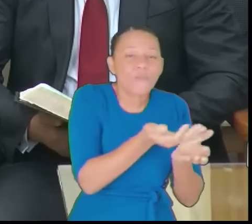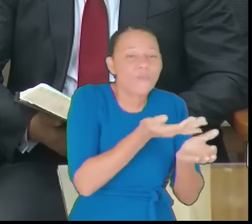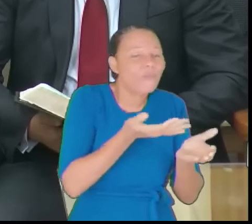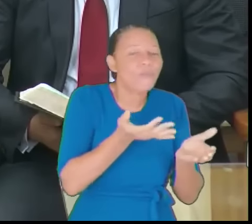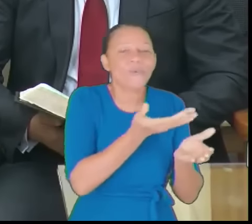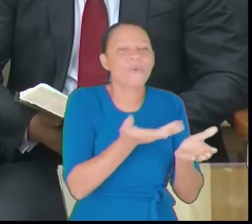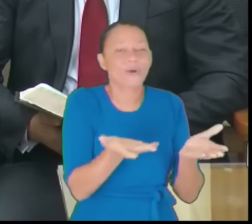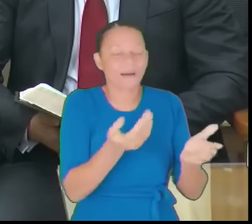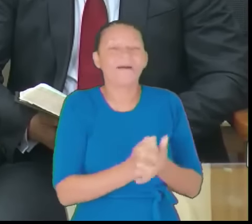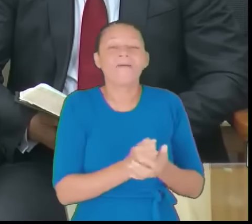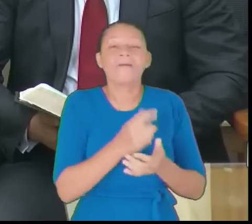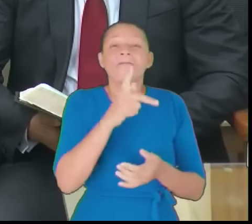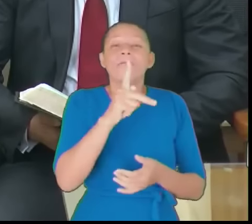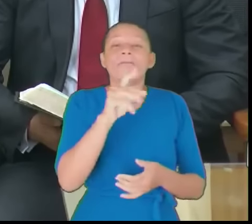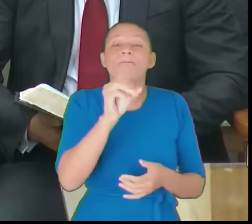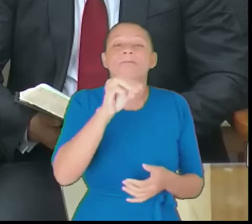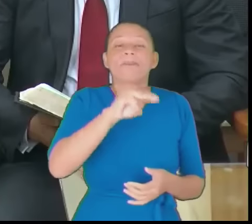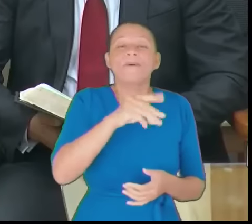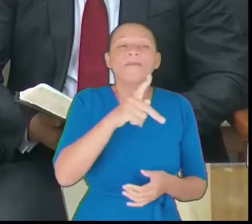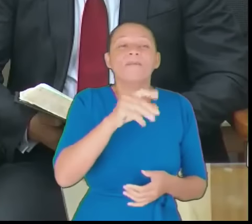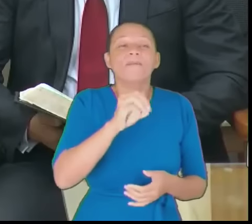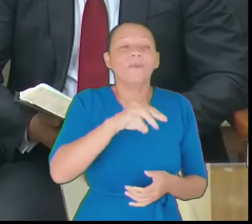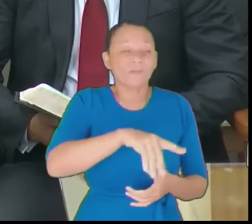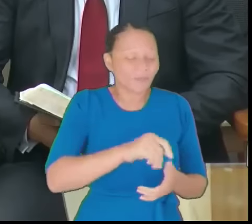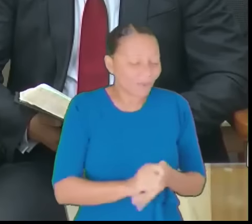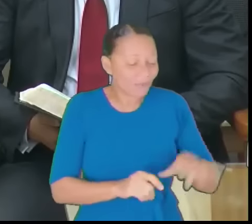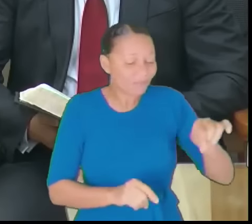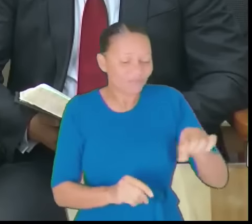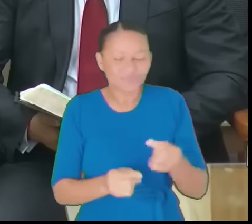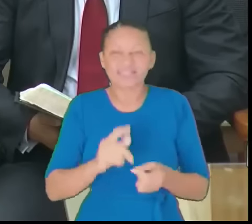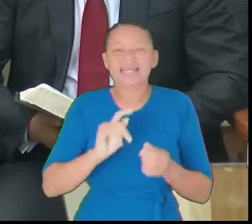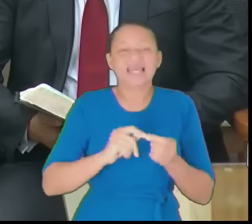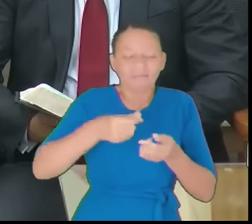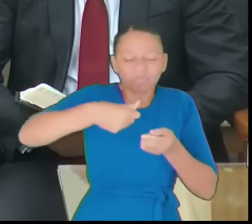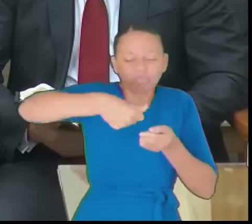Fui eu quem, quando ele estava assado, eu passei hipogloss.